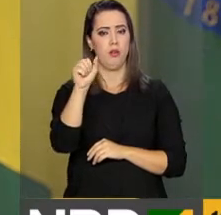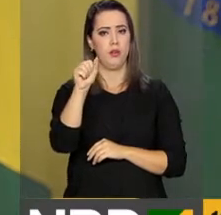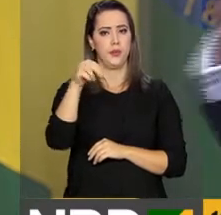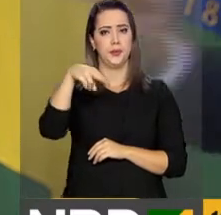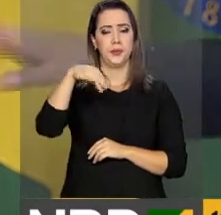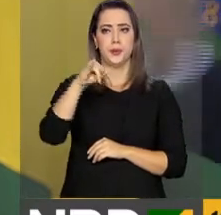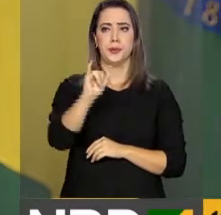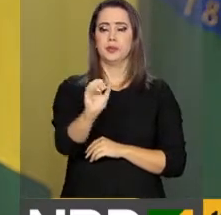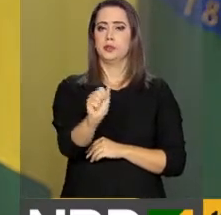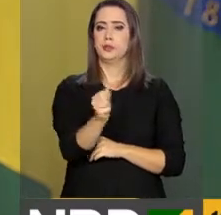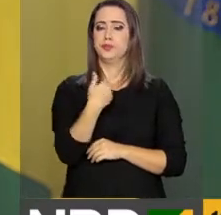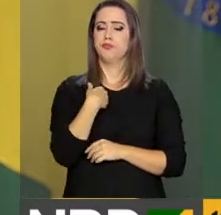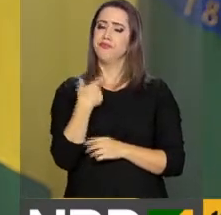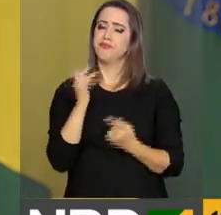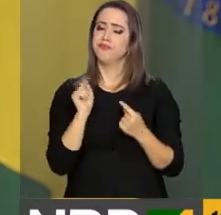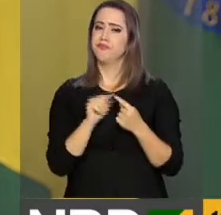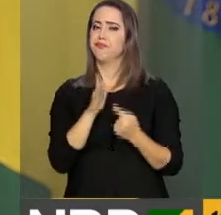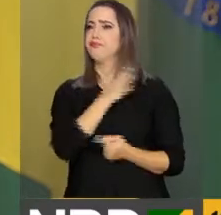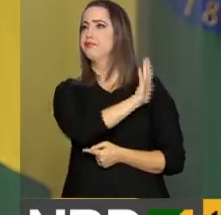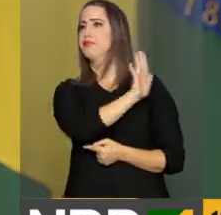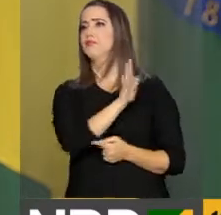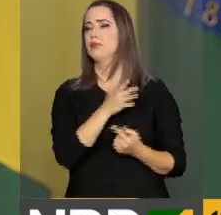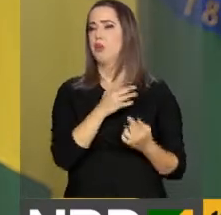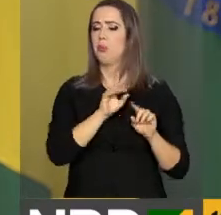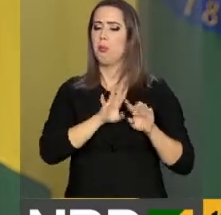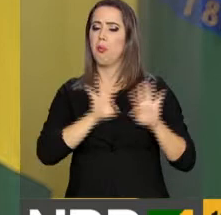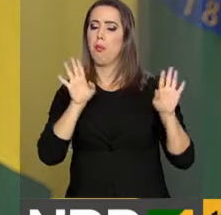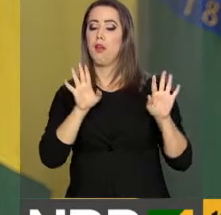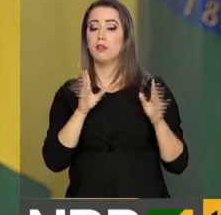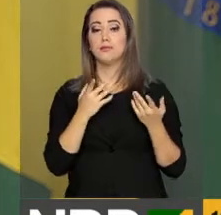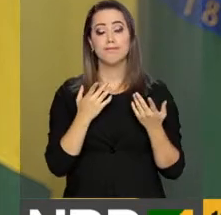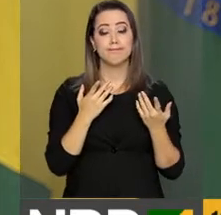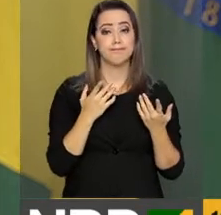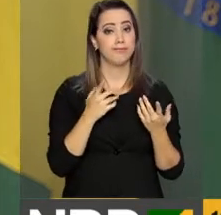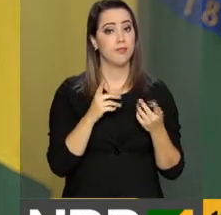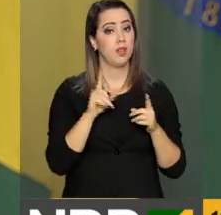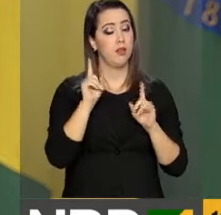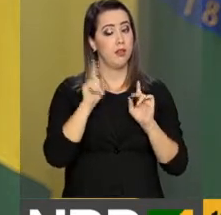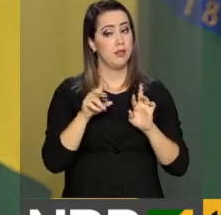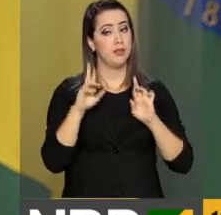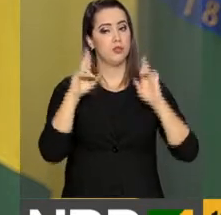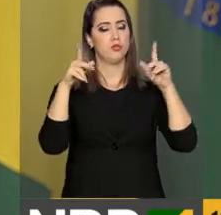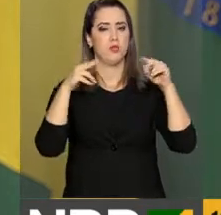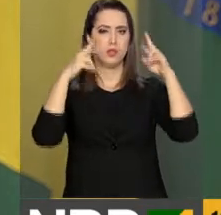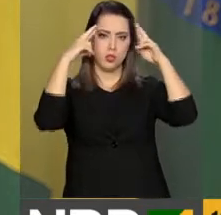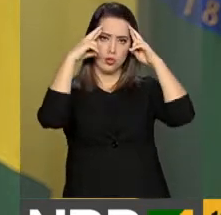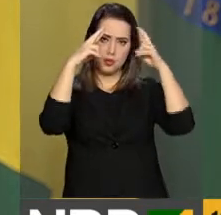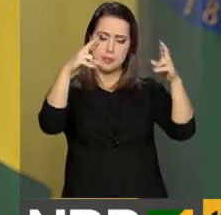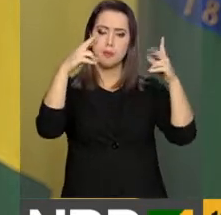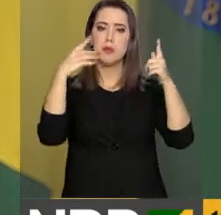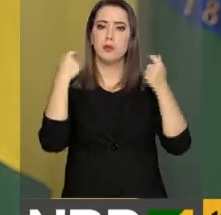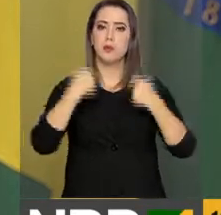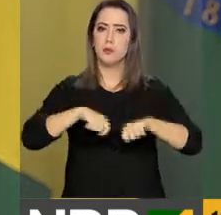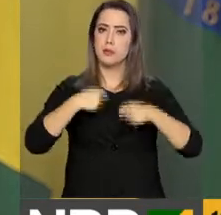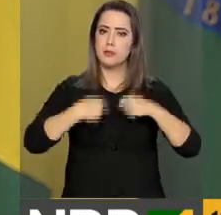você, embora não concorde com você. Eu tenho respeito por você, que é uma coisa que nós devemos